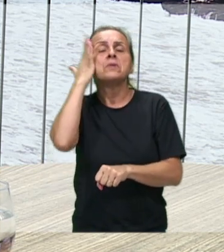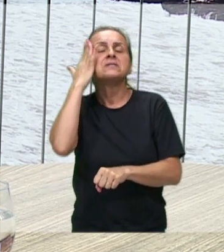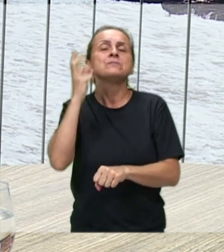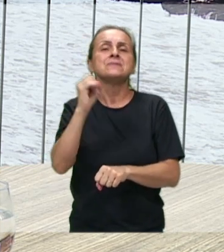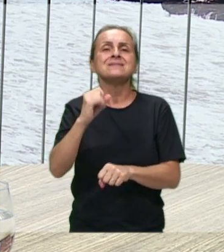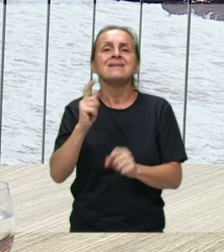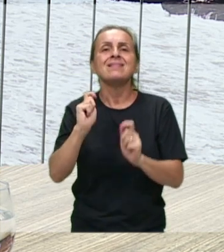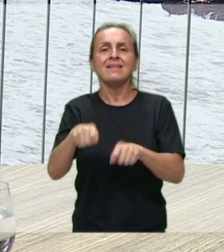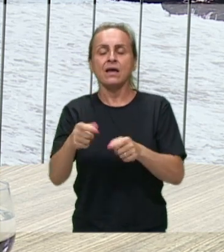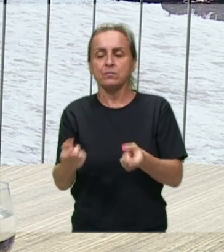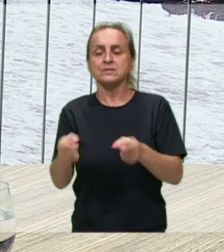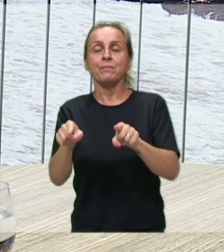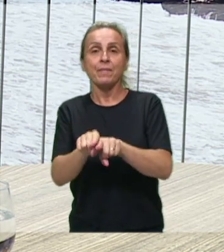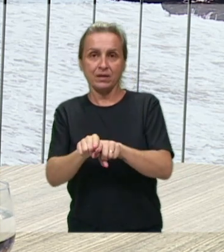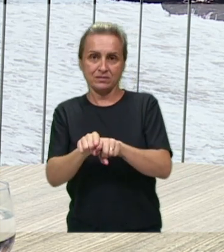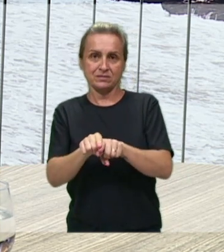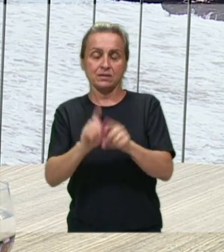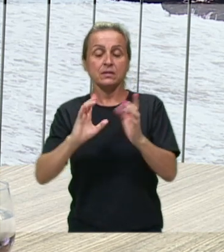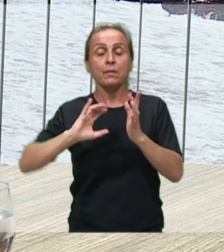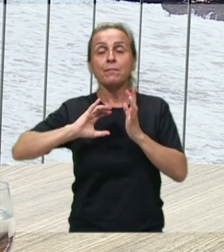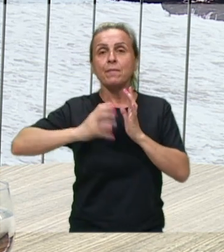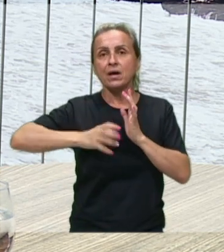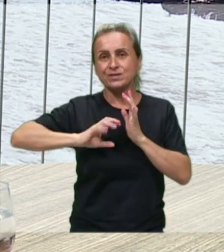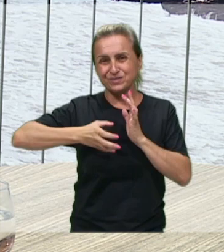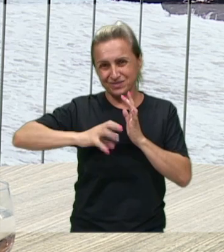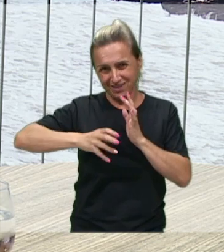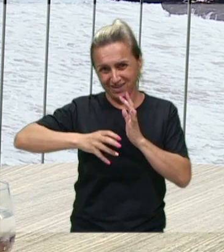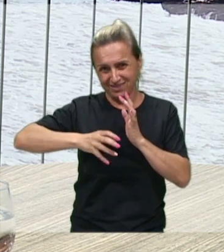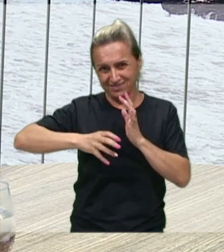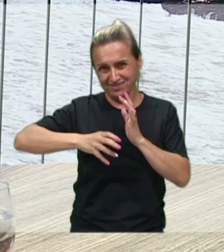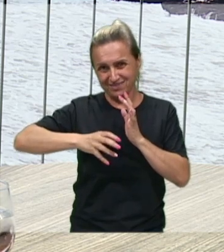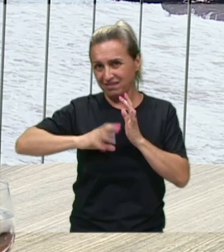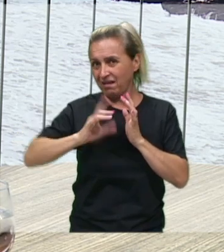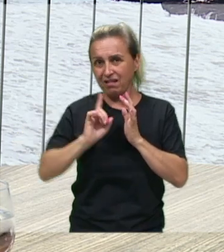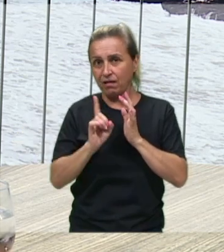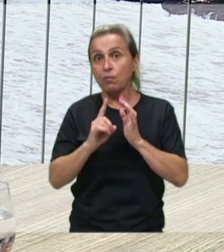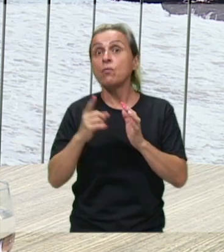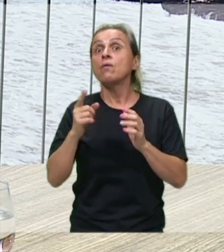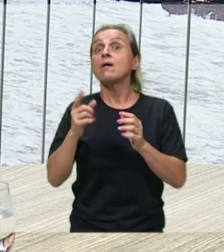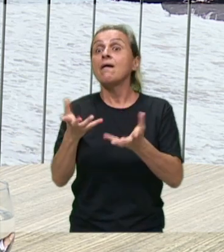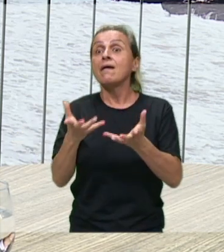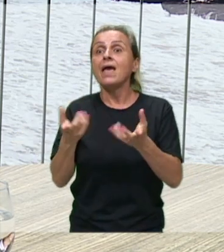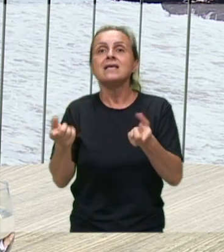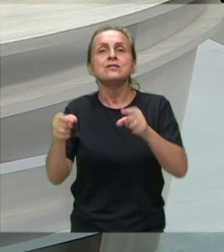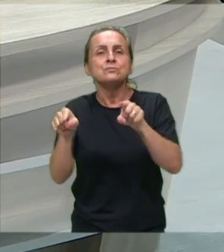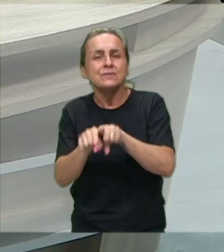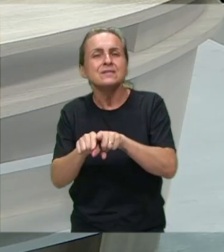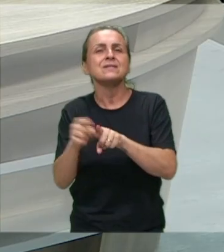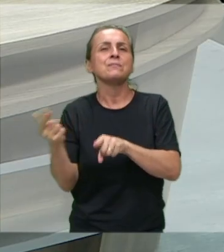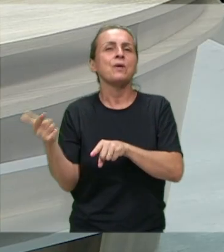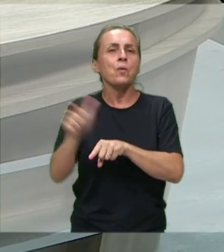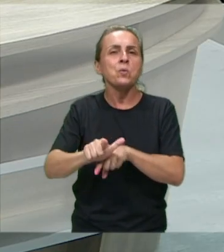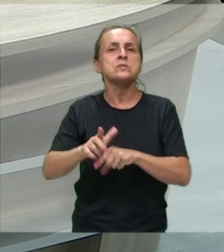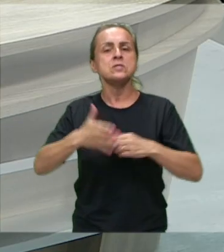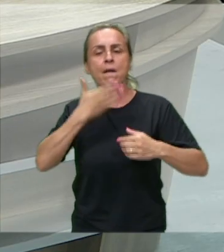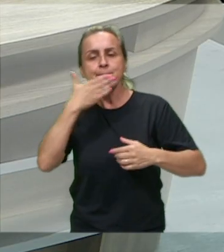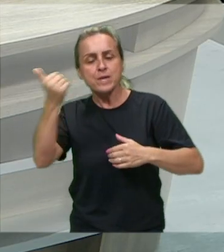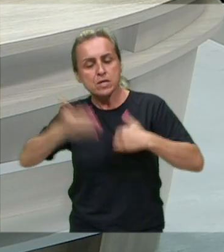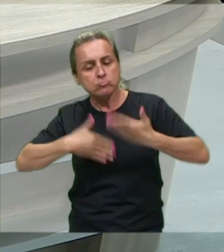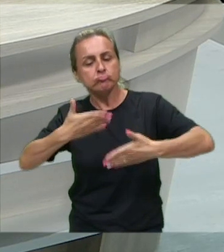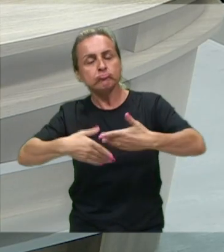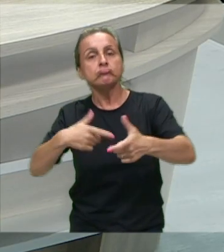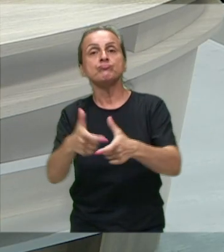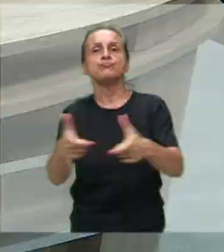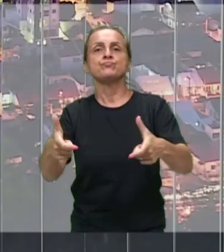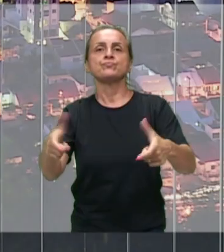indicativos partidárias, que não nos interessa. O que a gente quer, sim, que faça acontecer e funcionar o setor. Sim, em termos de sugestões de